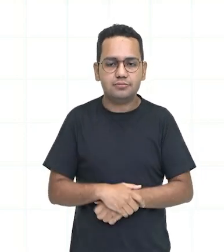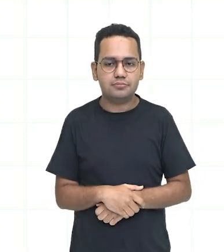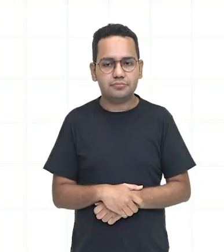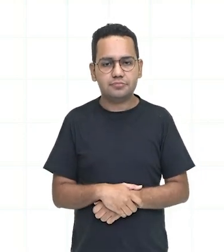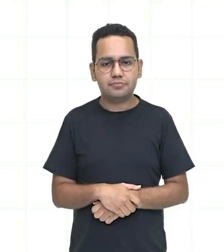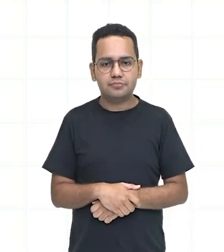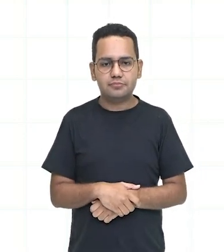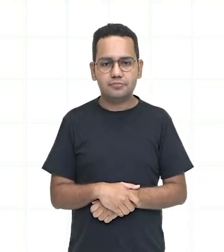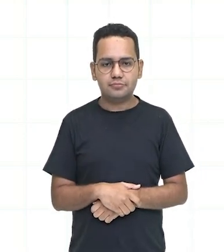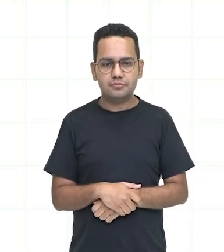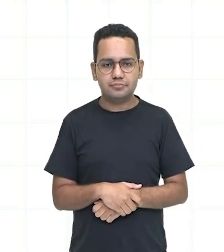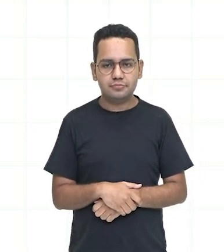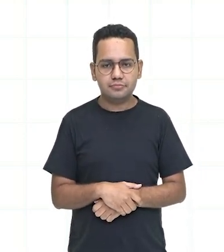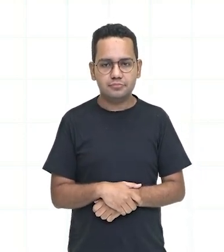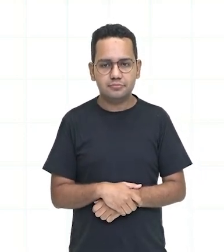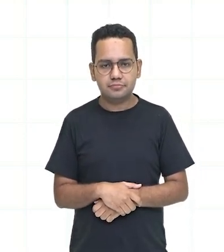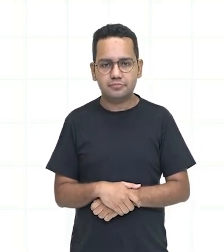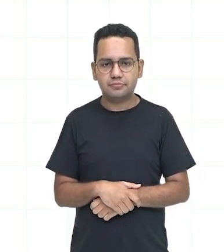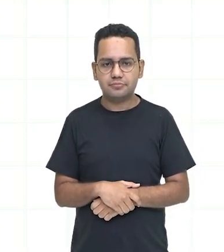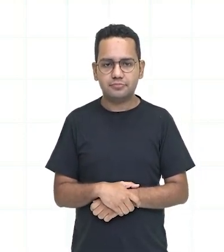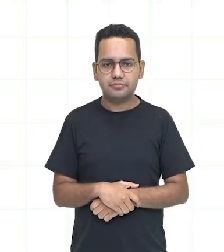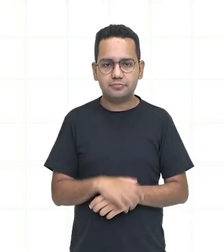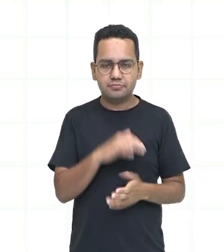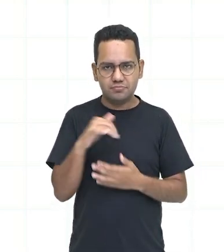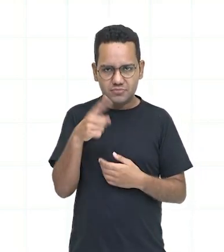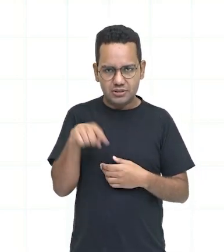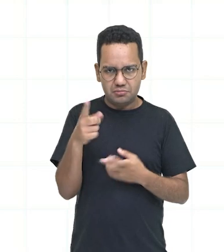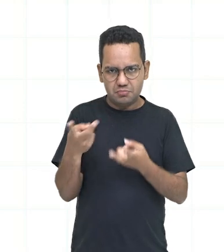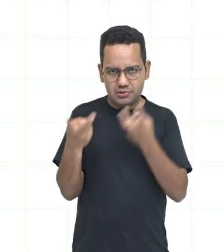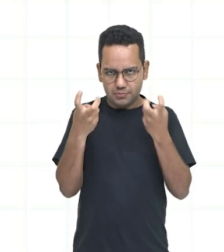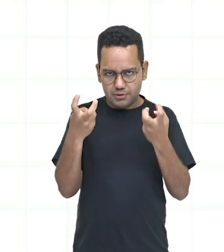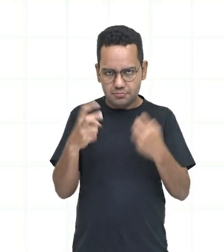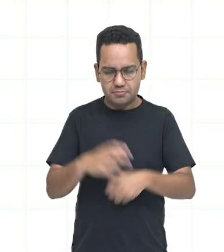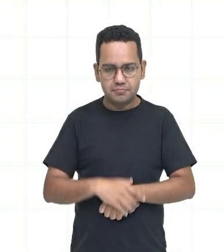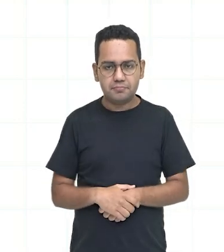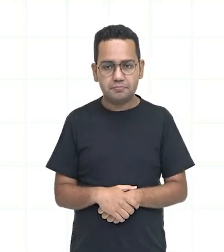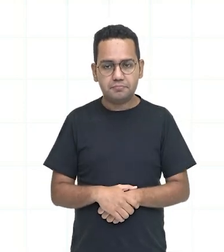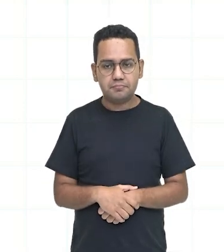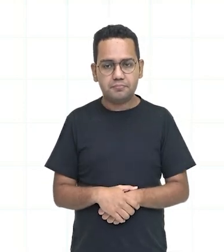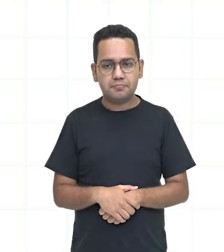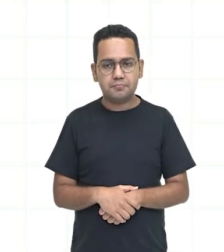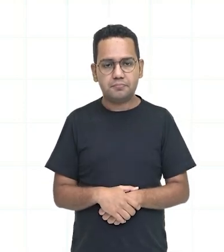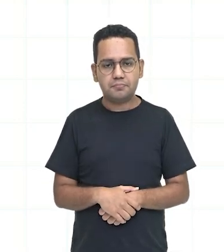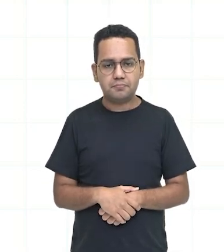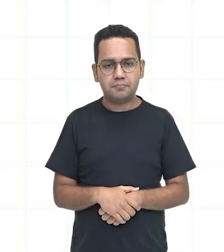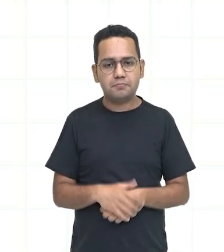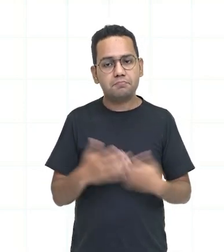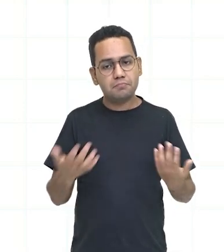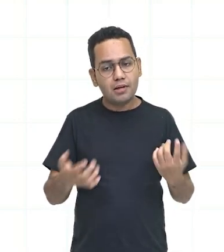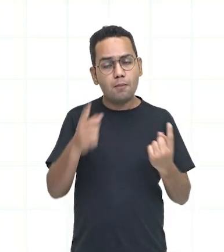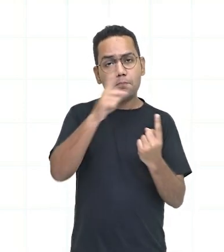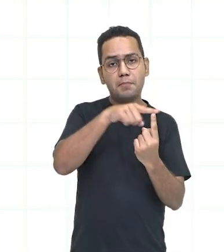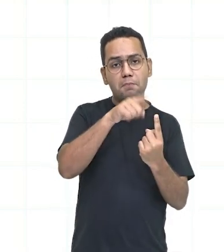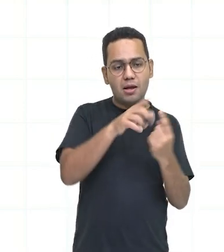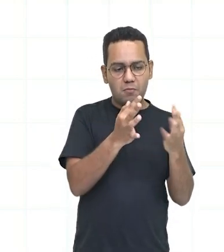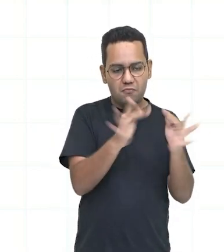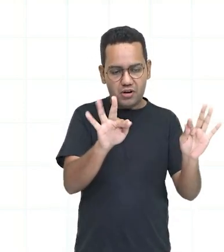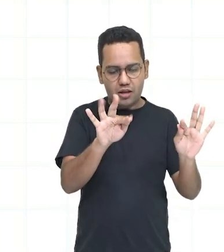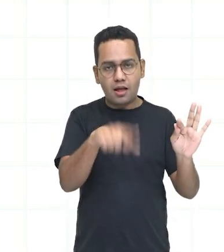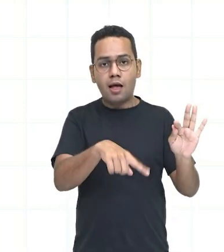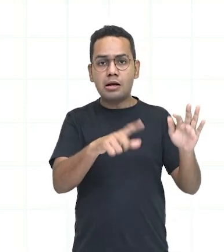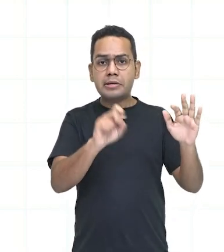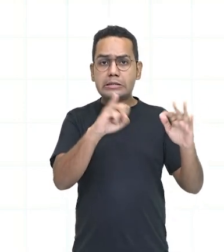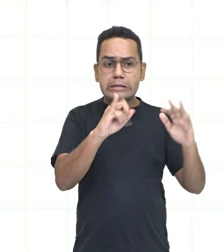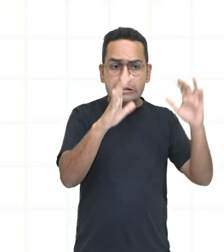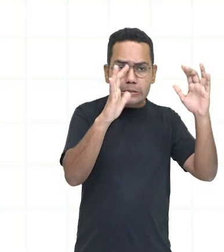essa relação que existe entre essas duas orações. Perceberam? A primeira é uma possibilidade, né? Está no presente